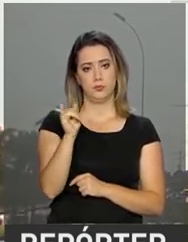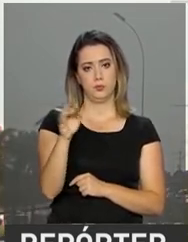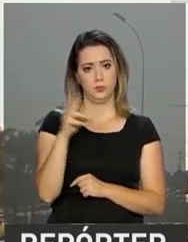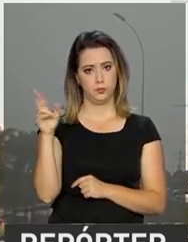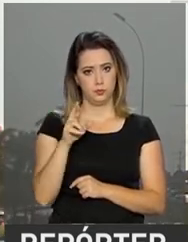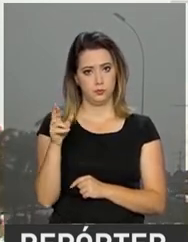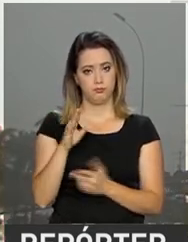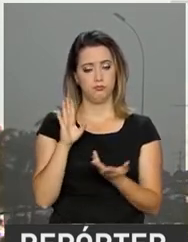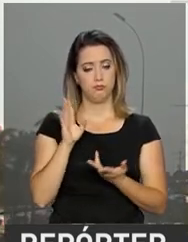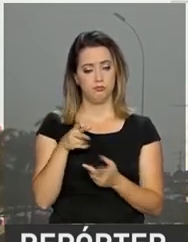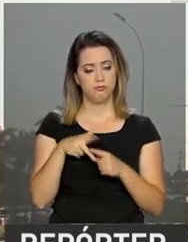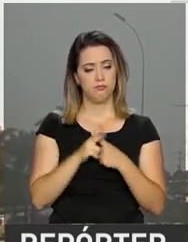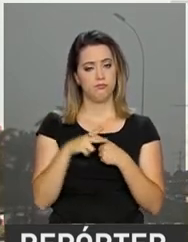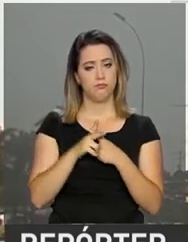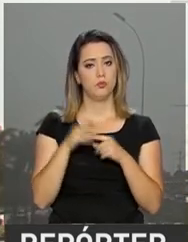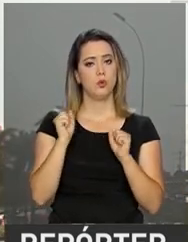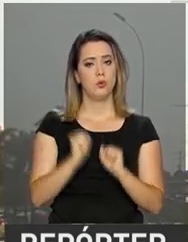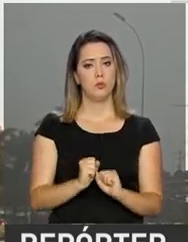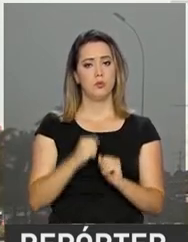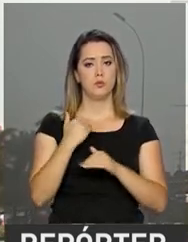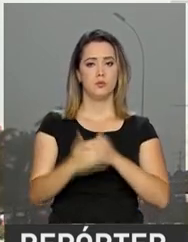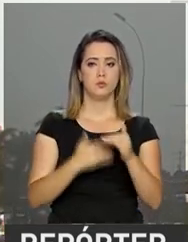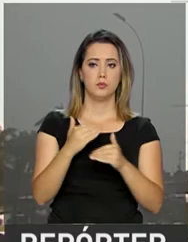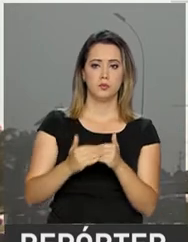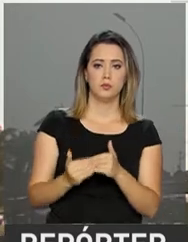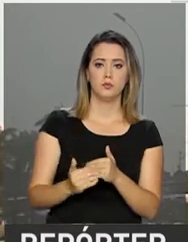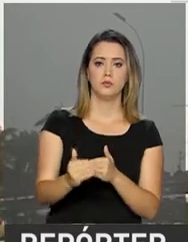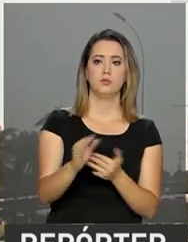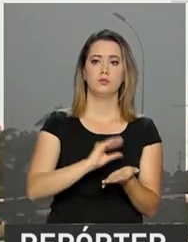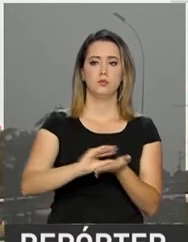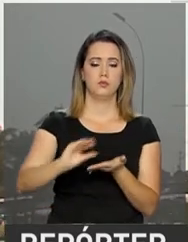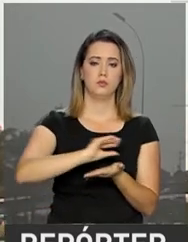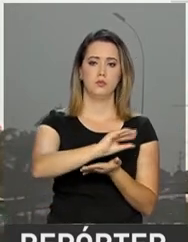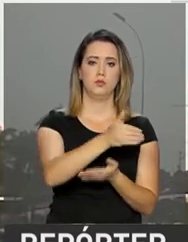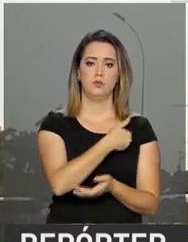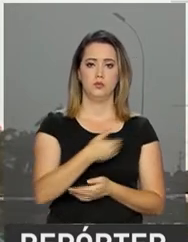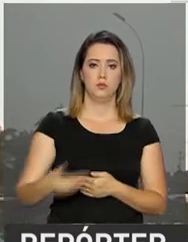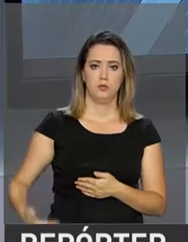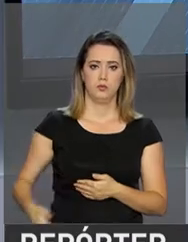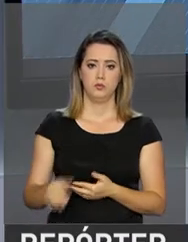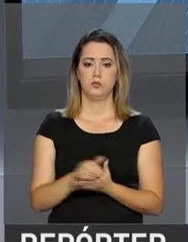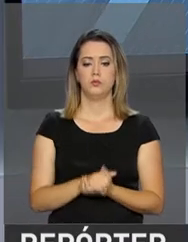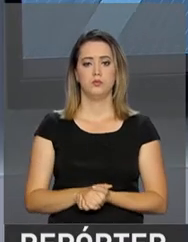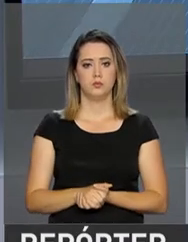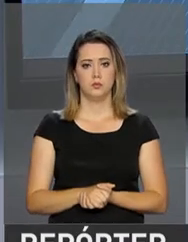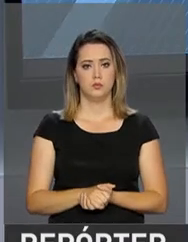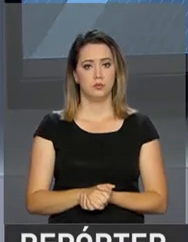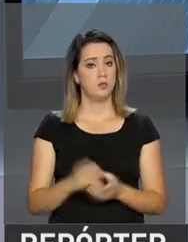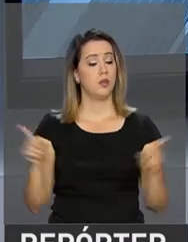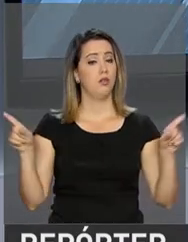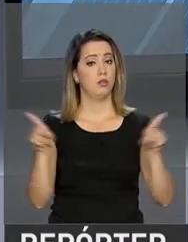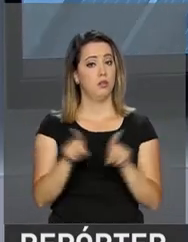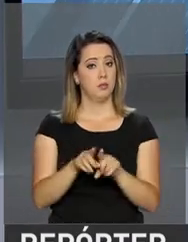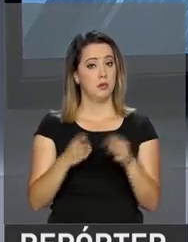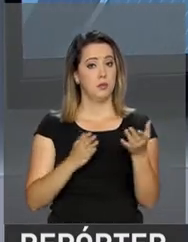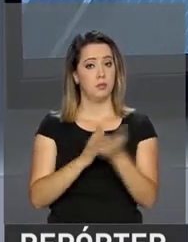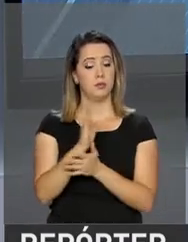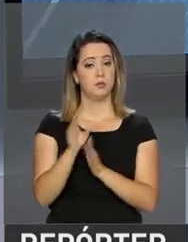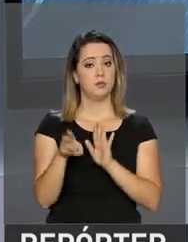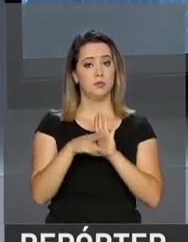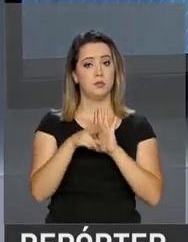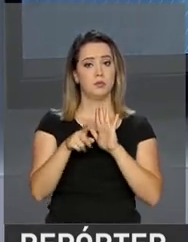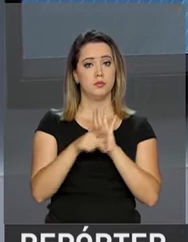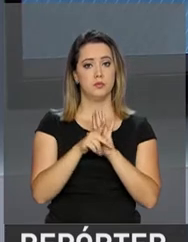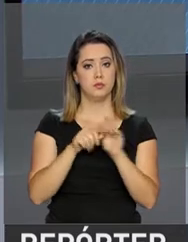reais a revisão garante a continuidade dos investimentos públicos e também foi aprovada a medida